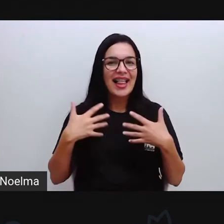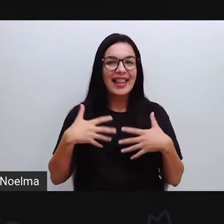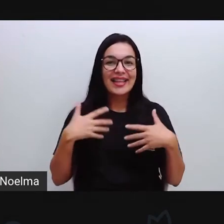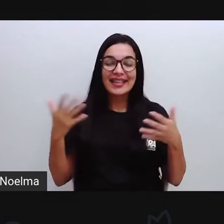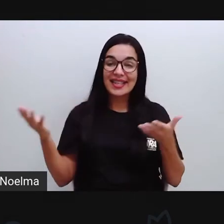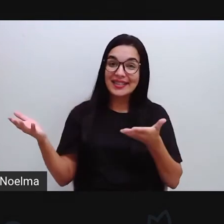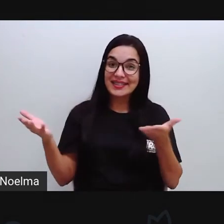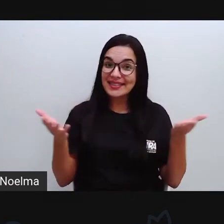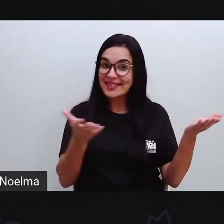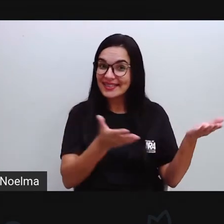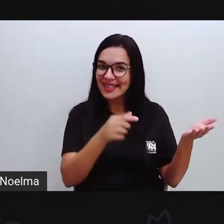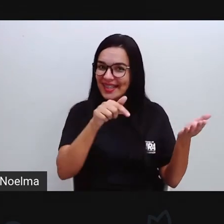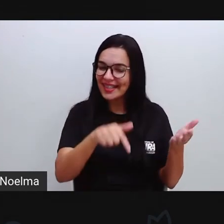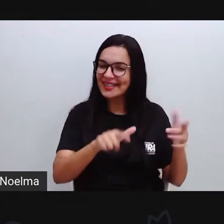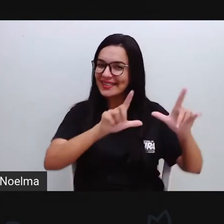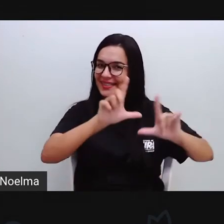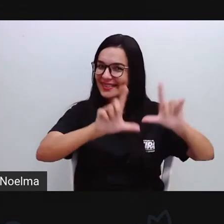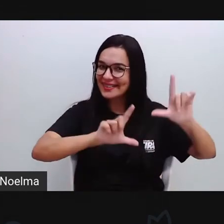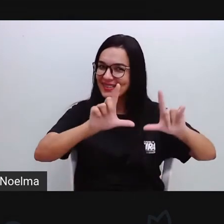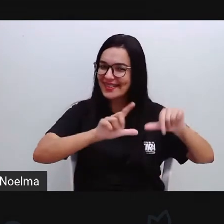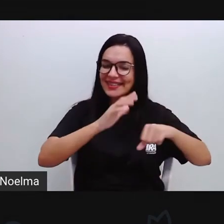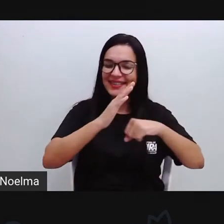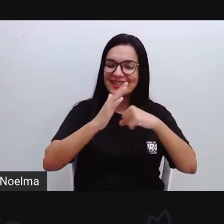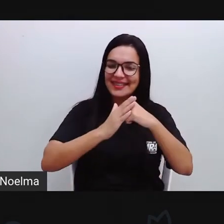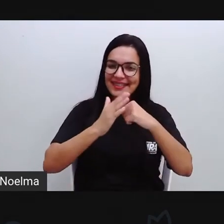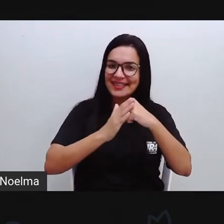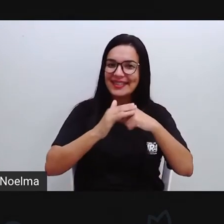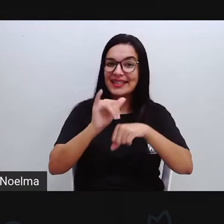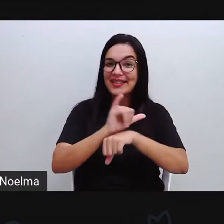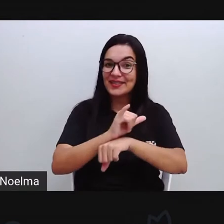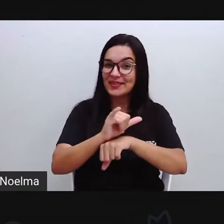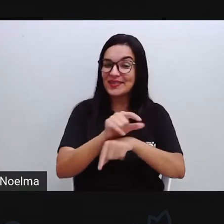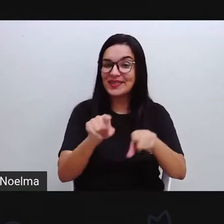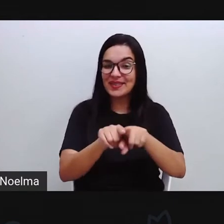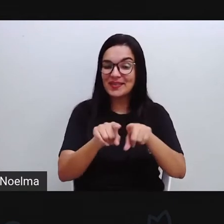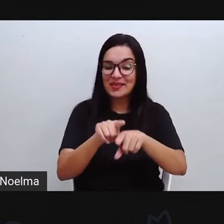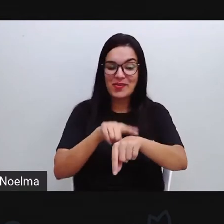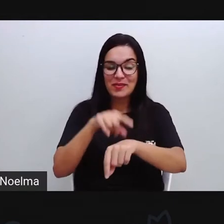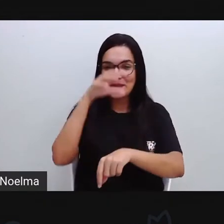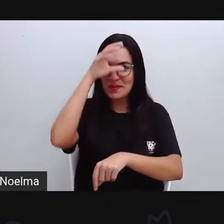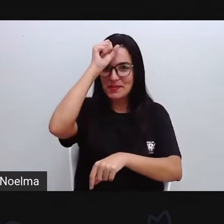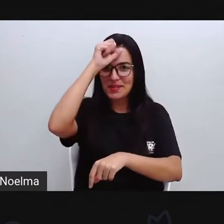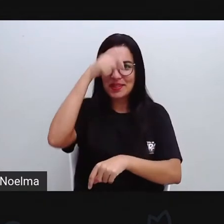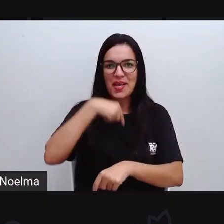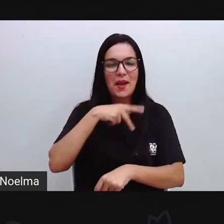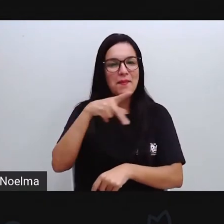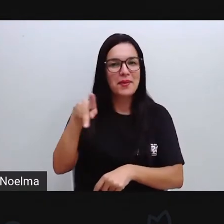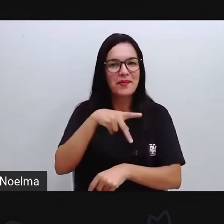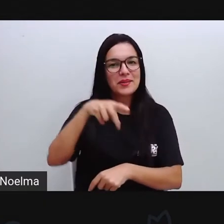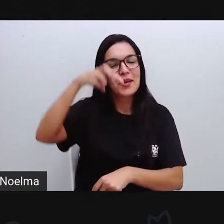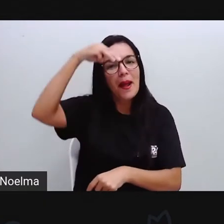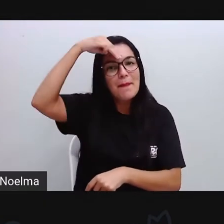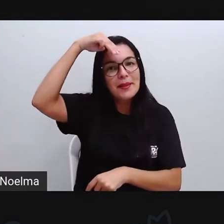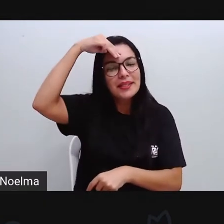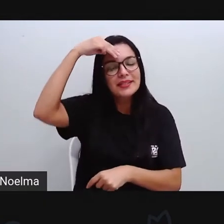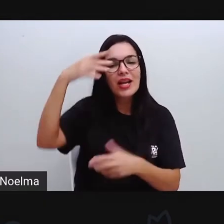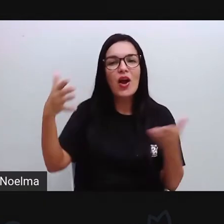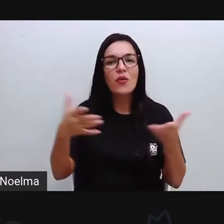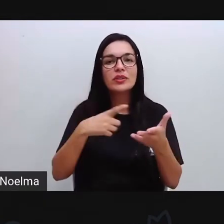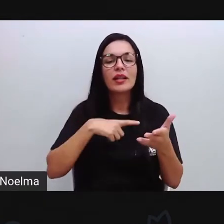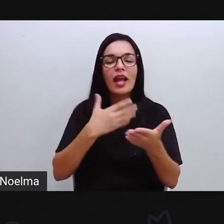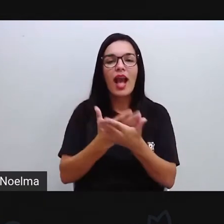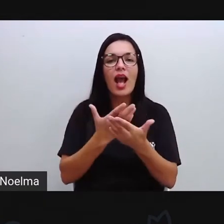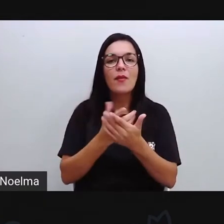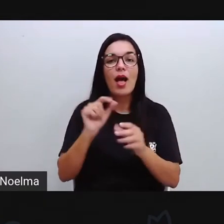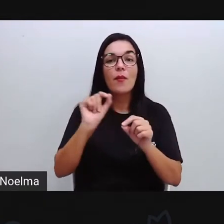enorme alegria que a gente recebe vocês aqui no nosso canal para mais um momento de muito aprendizado. Eu sou a professora Mirth e hoje nós